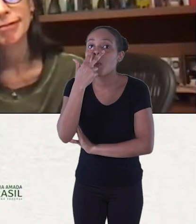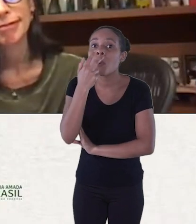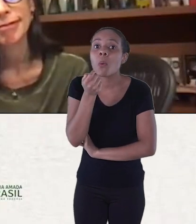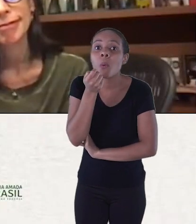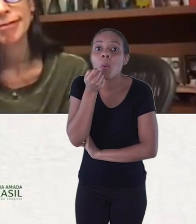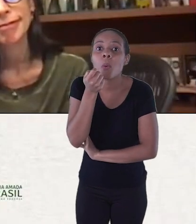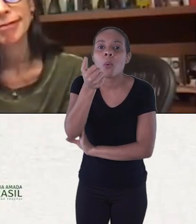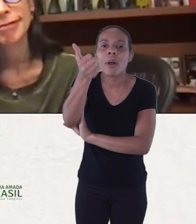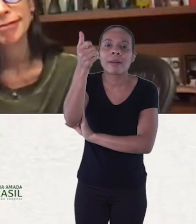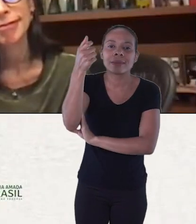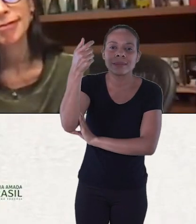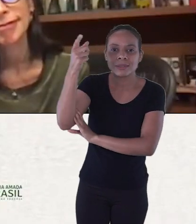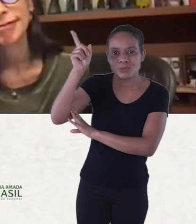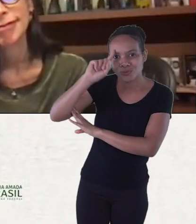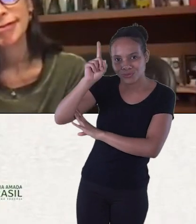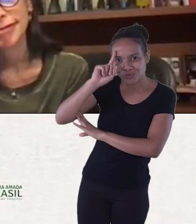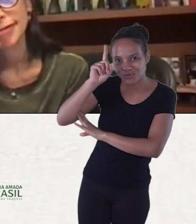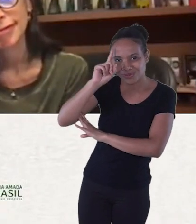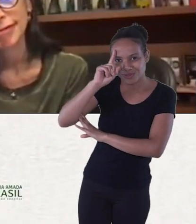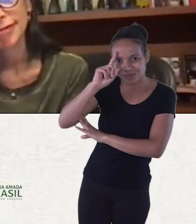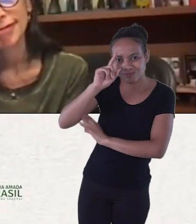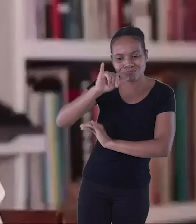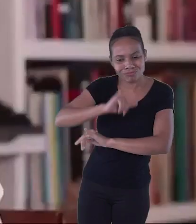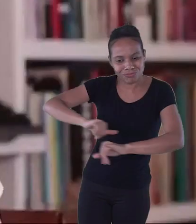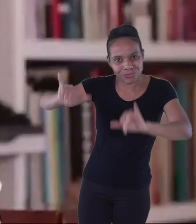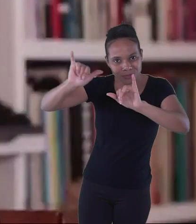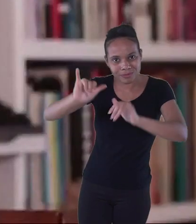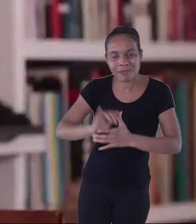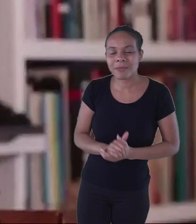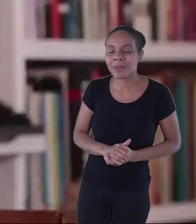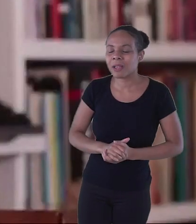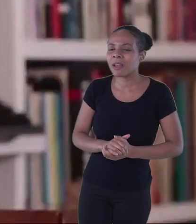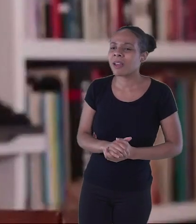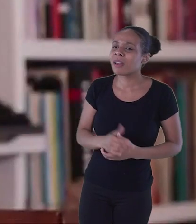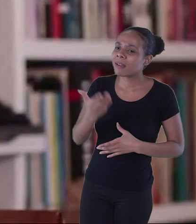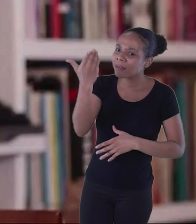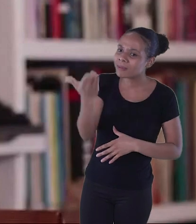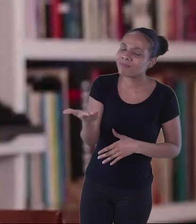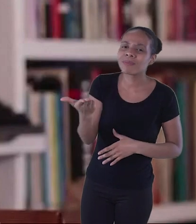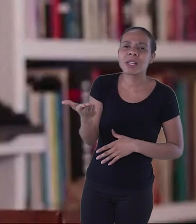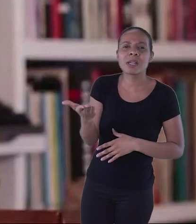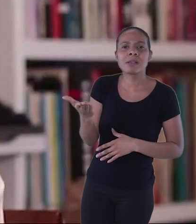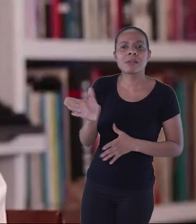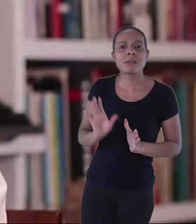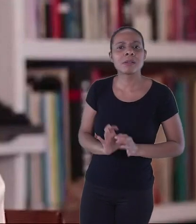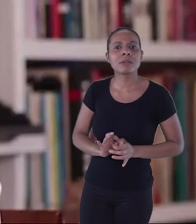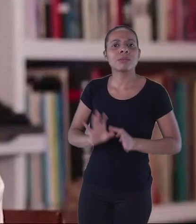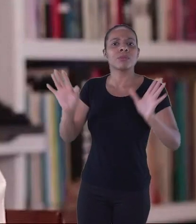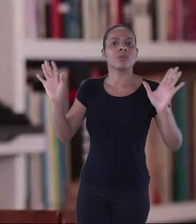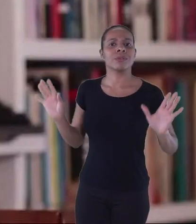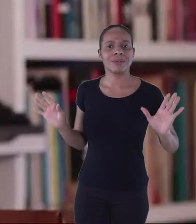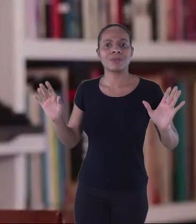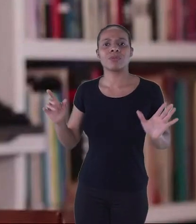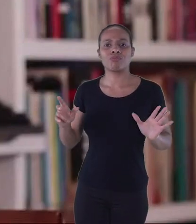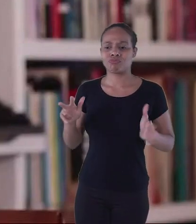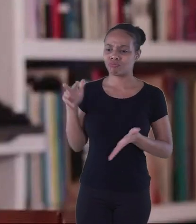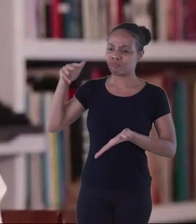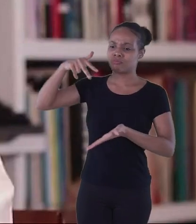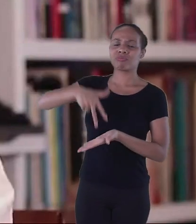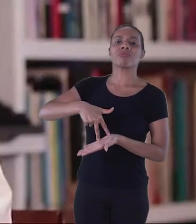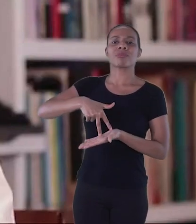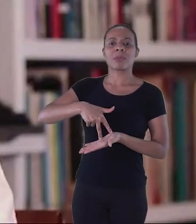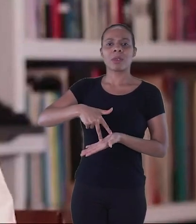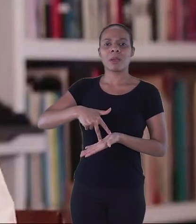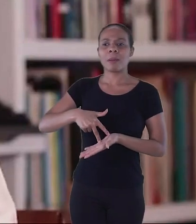disposição, Lili, para fazer com que as pessoas reflitam o que o Brasil está vivendo agora e a sua